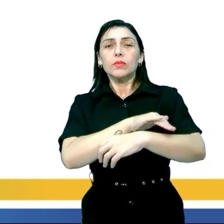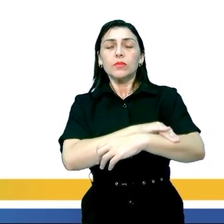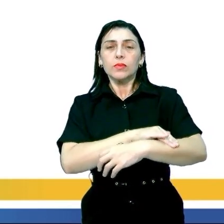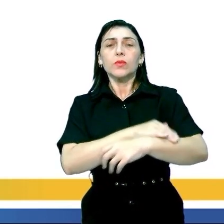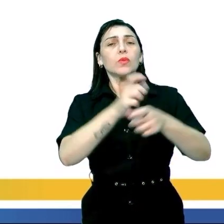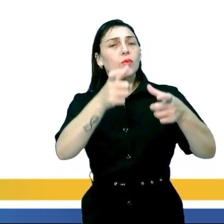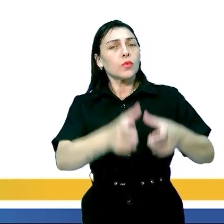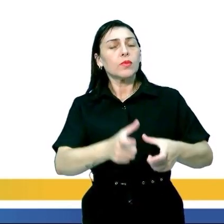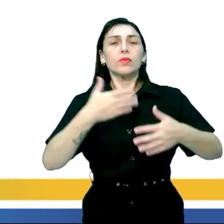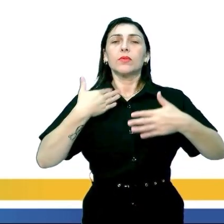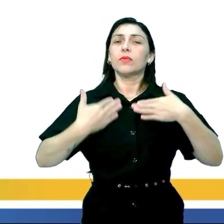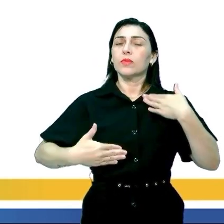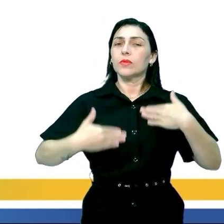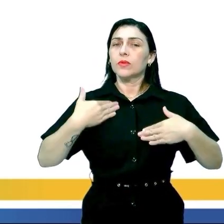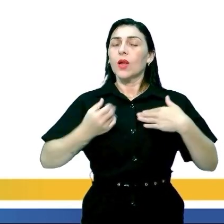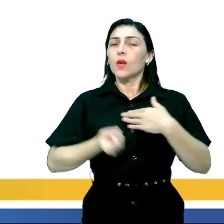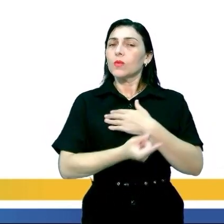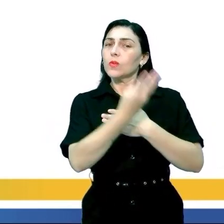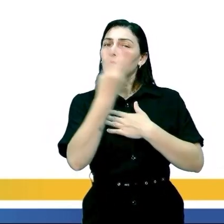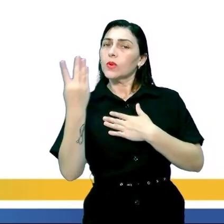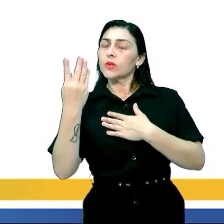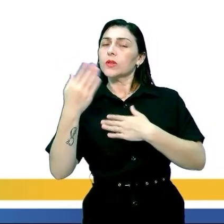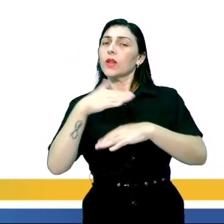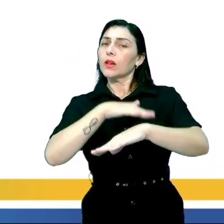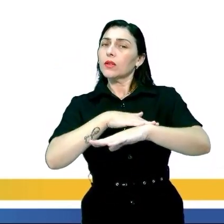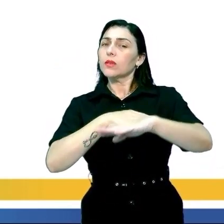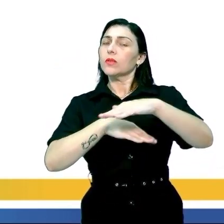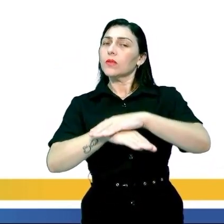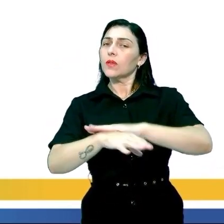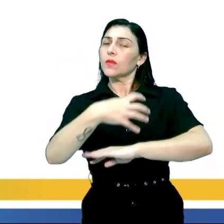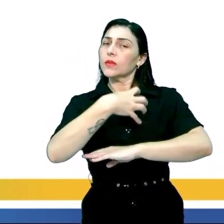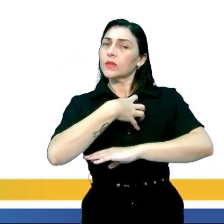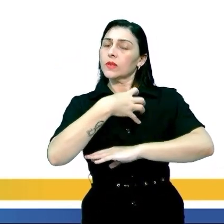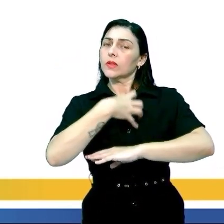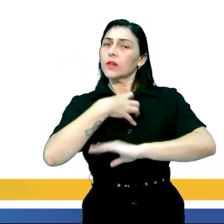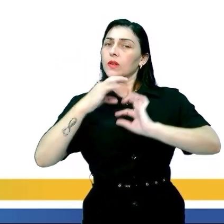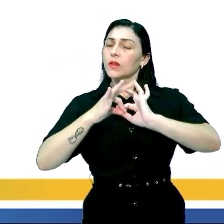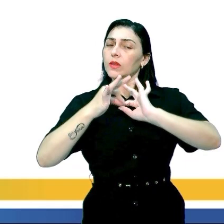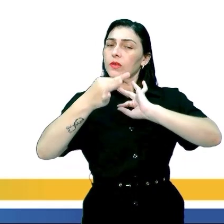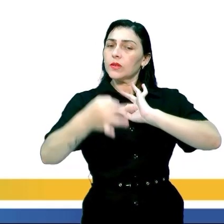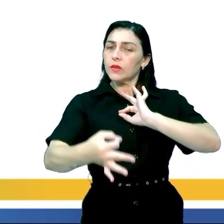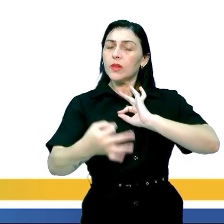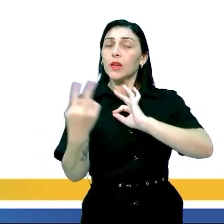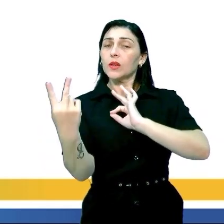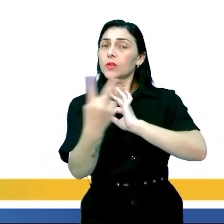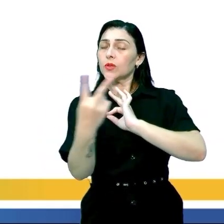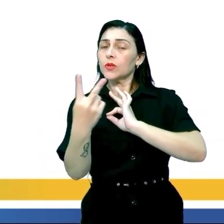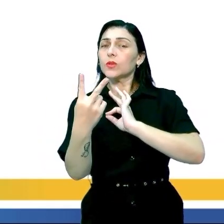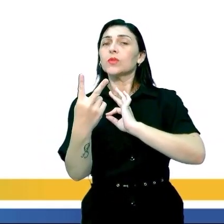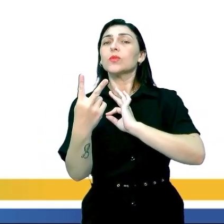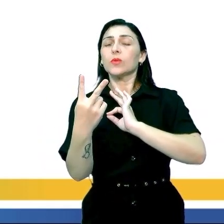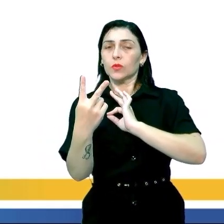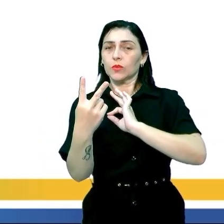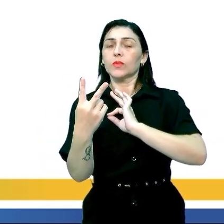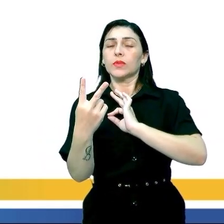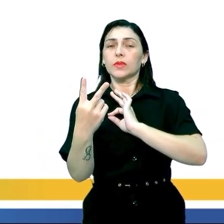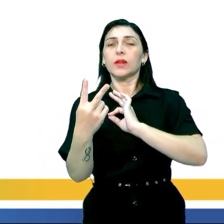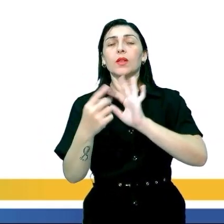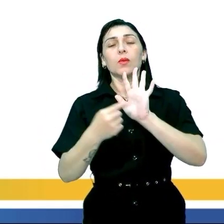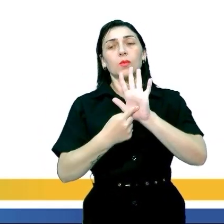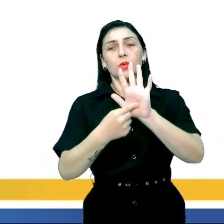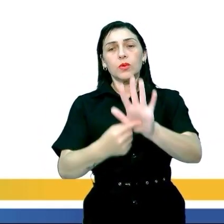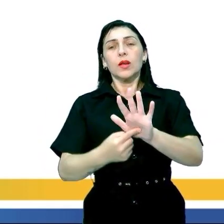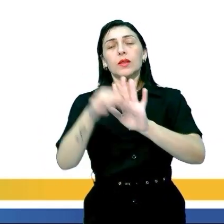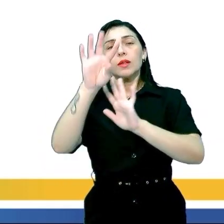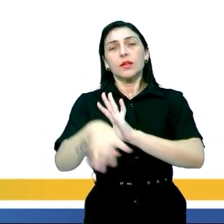Os locais do corpo, a quantidade de toque que foram sentidos e a distância entre as 2 pontas de compassos estão